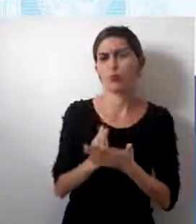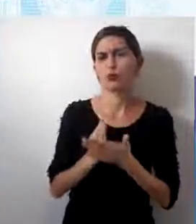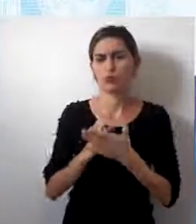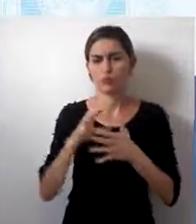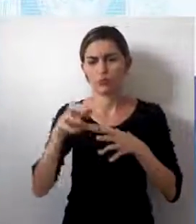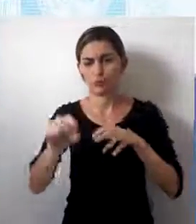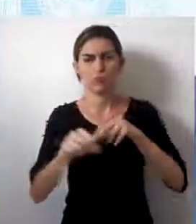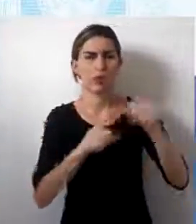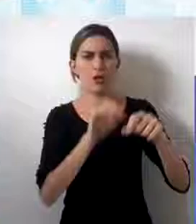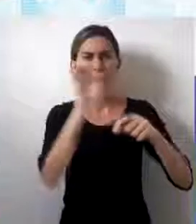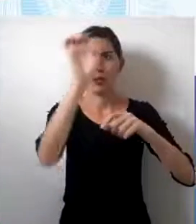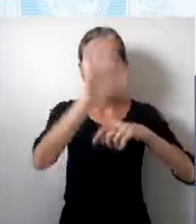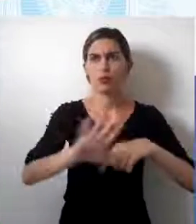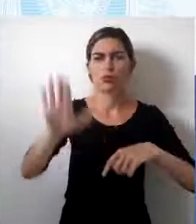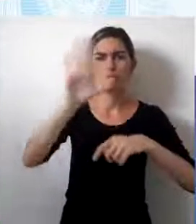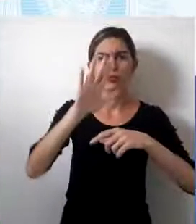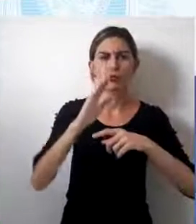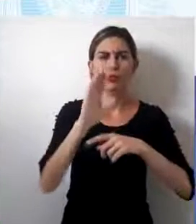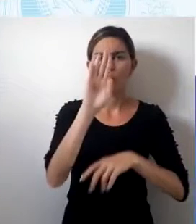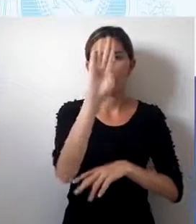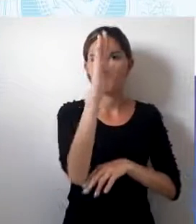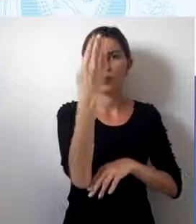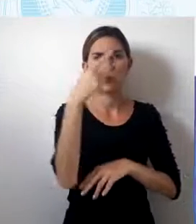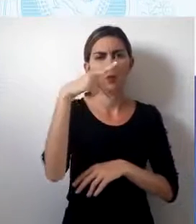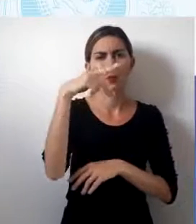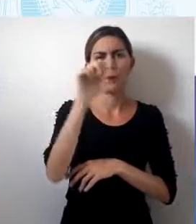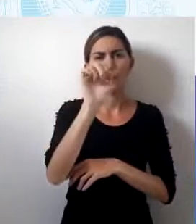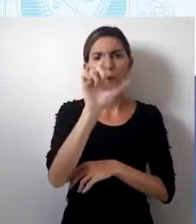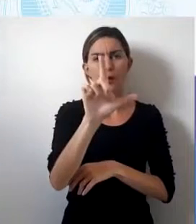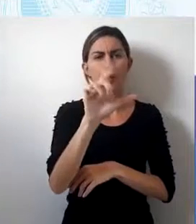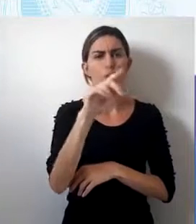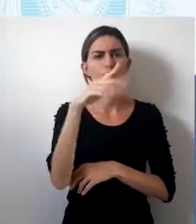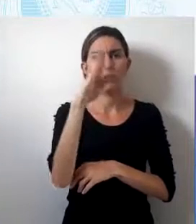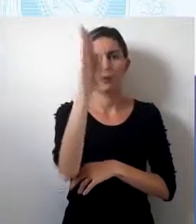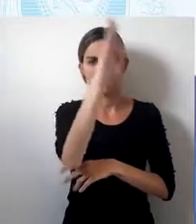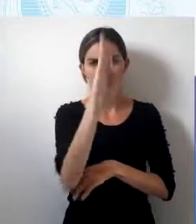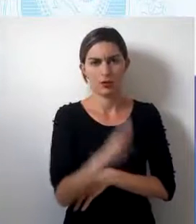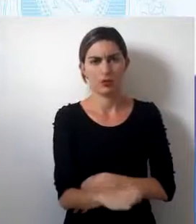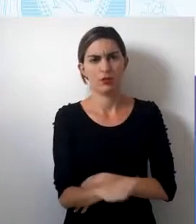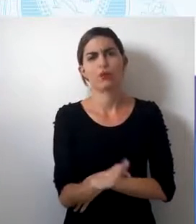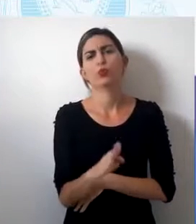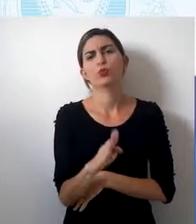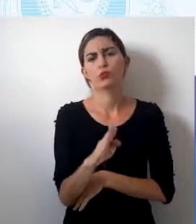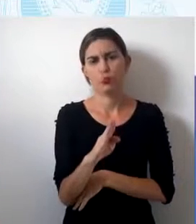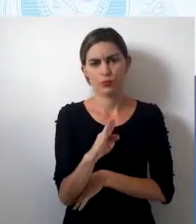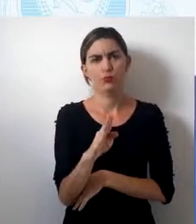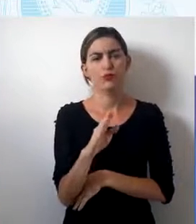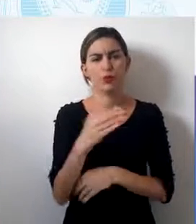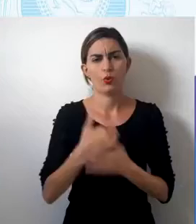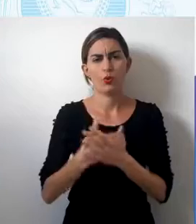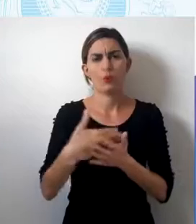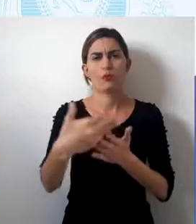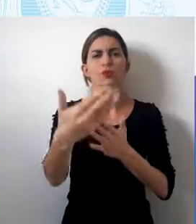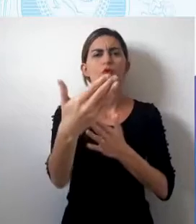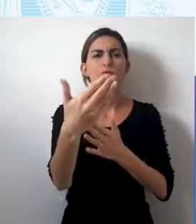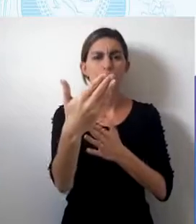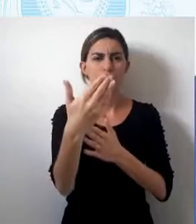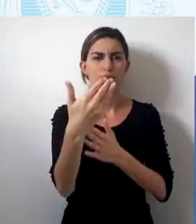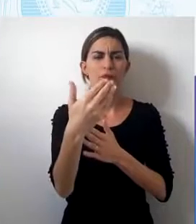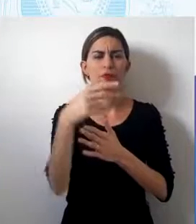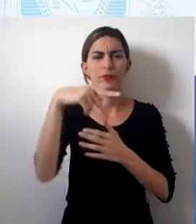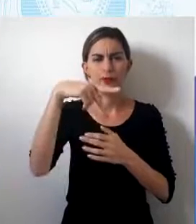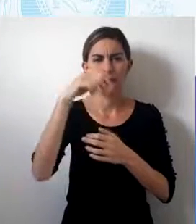indígenas ajudaram os europeus na extração do pau-brasil, a planta que deu origem a esse nome do país em troca